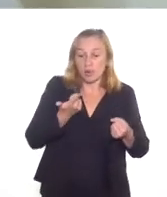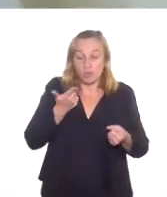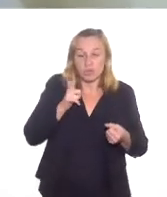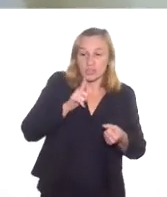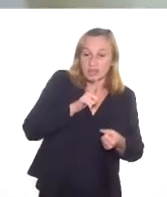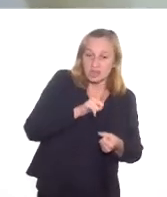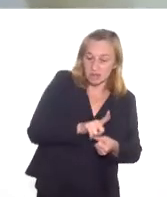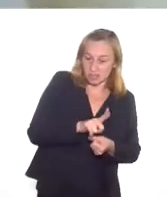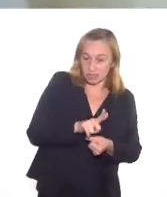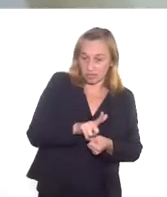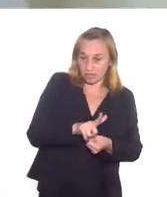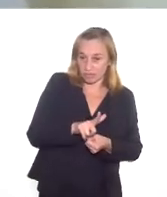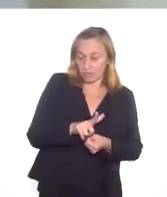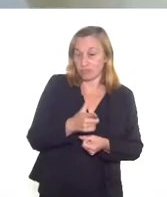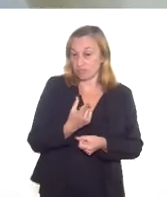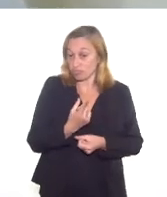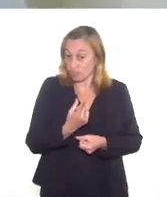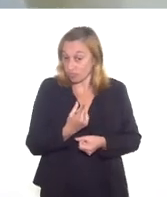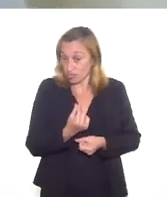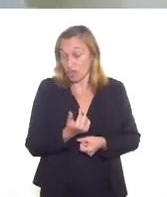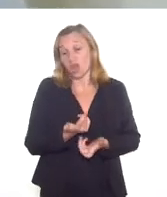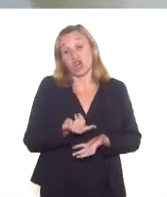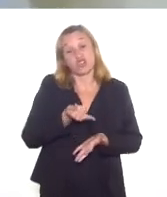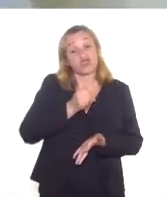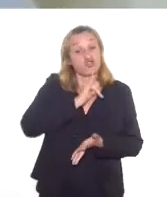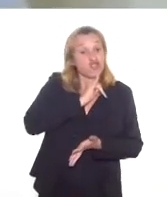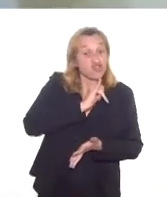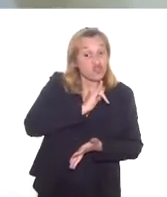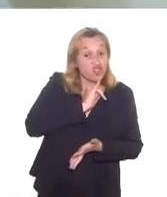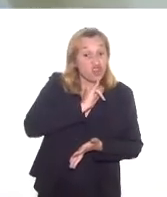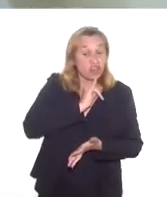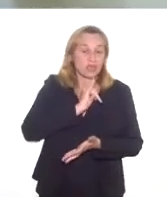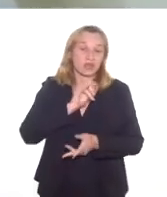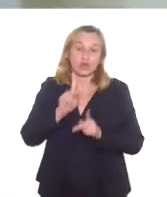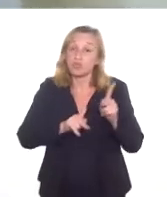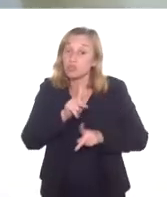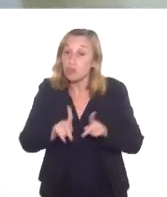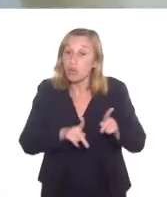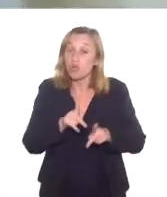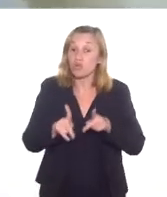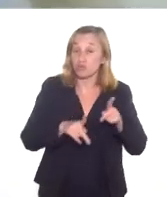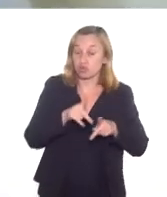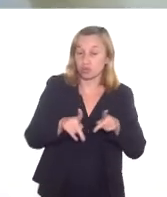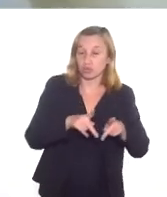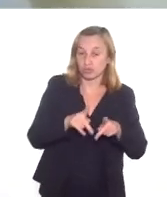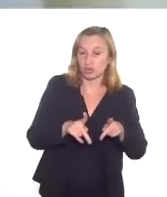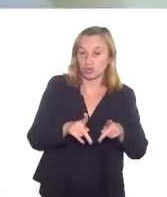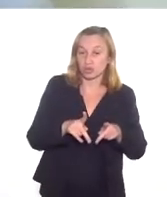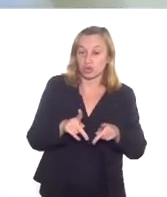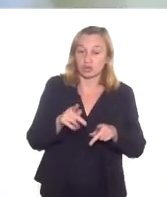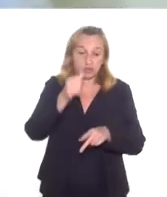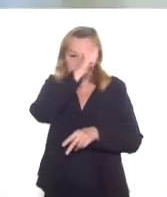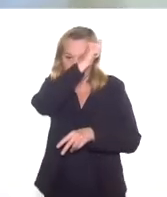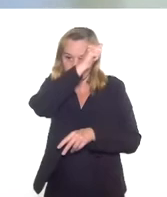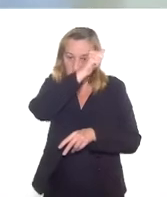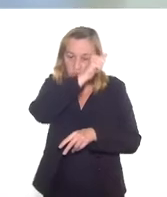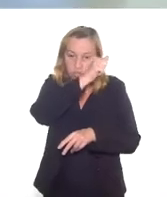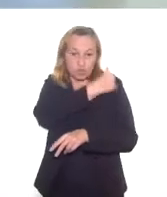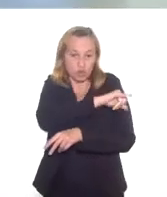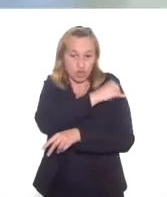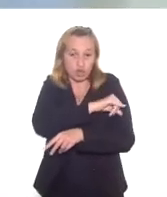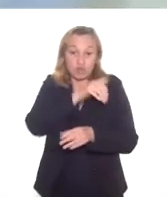produtividade. Eu lamento que a população do Rio de Janeiro tenha votado no prefeito, porque lá